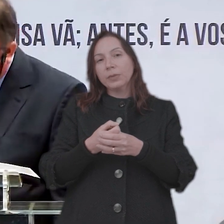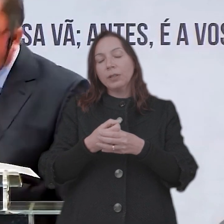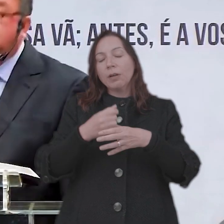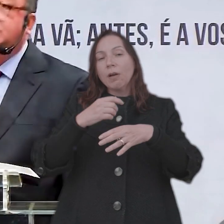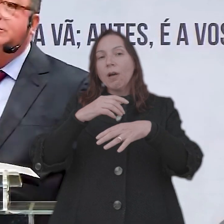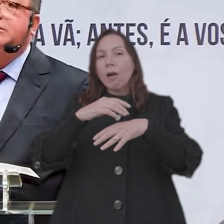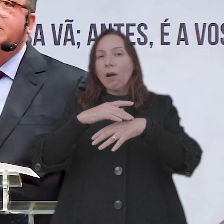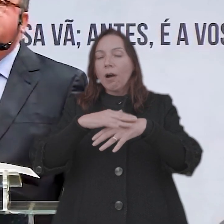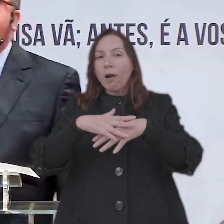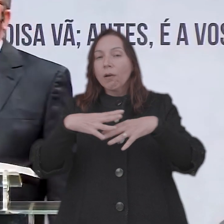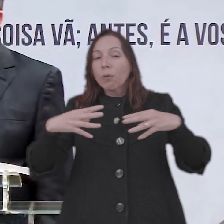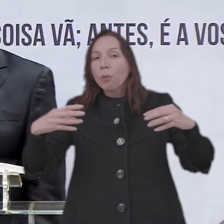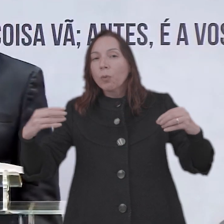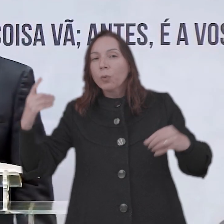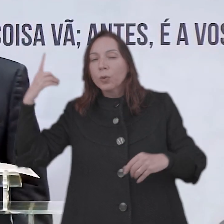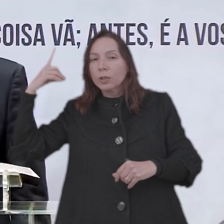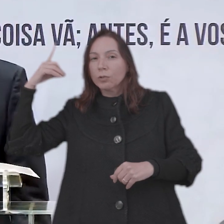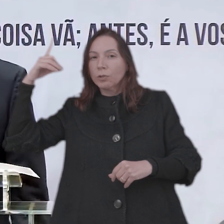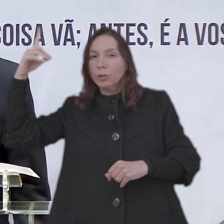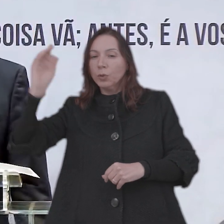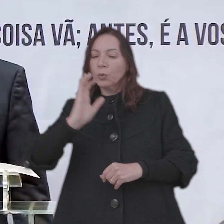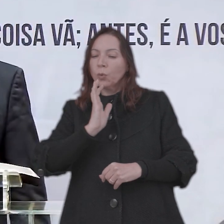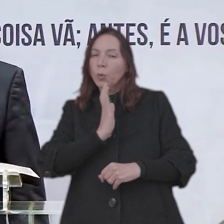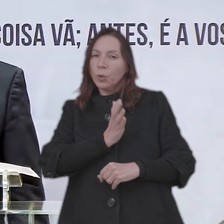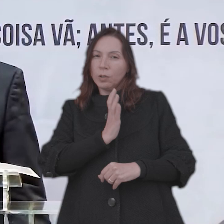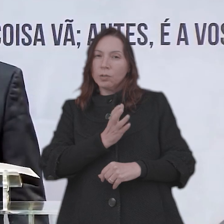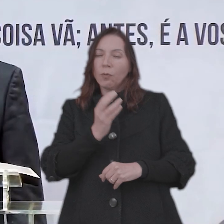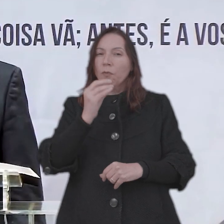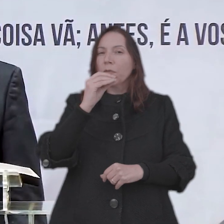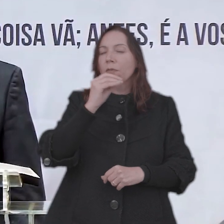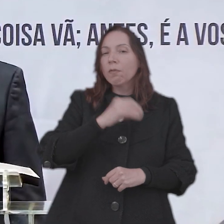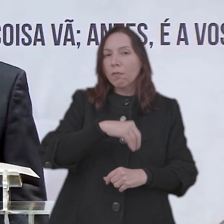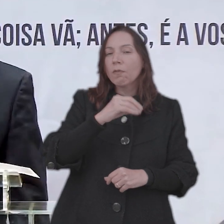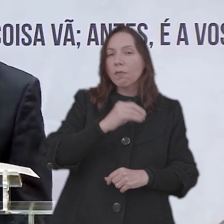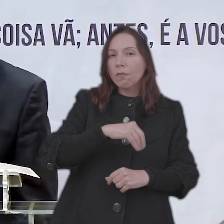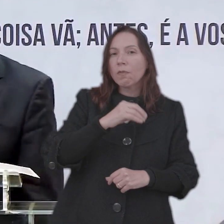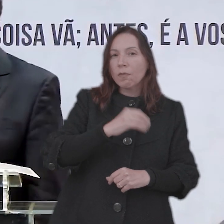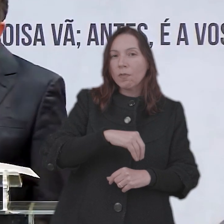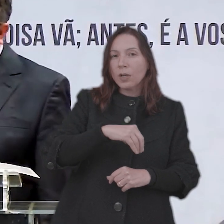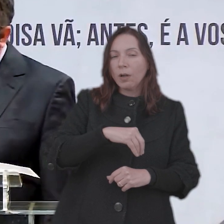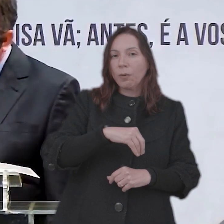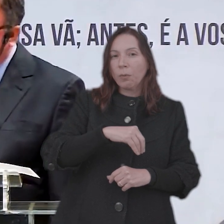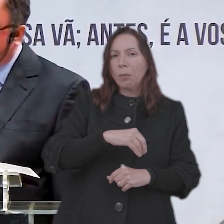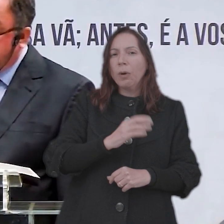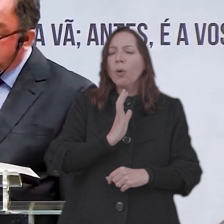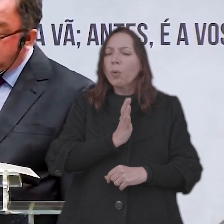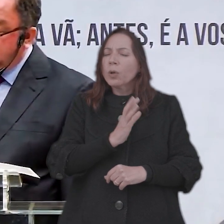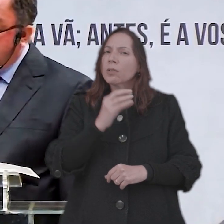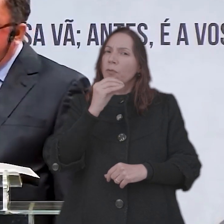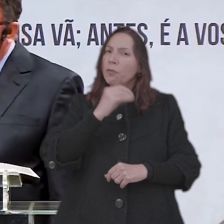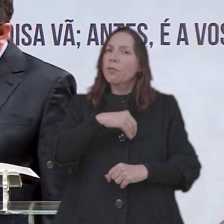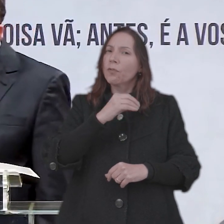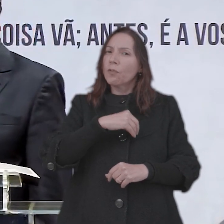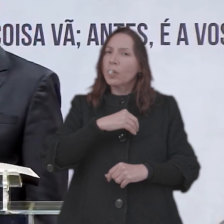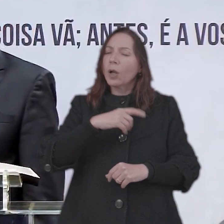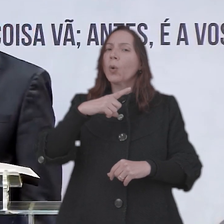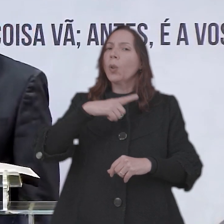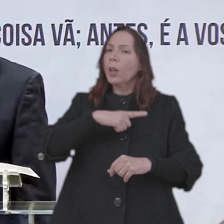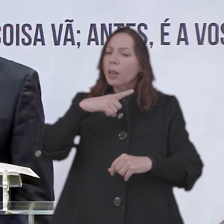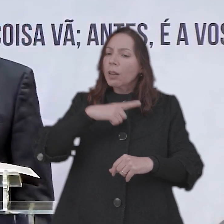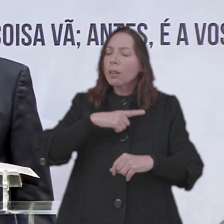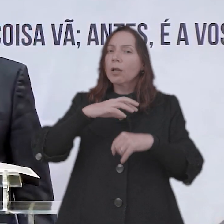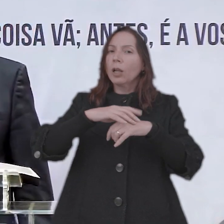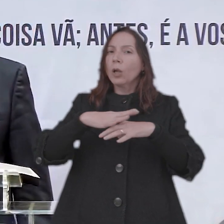de Deus para o coração fraco. A cura de Deus para o